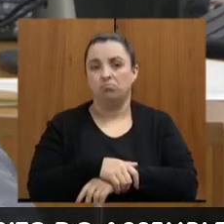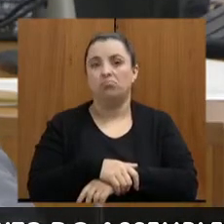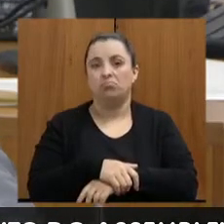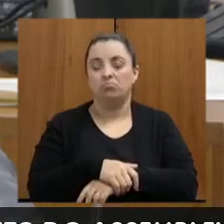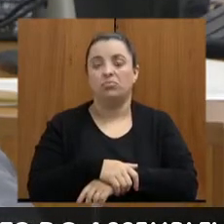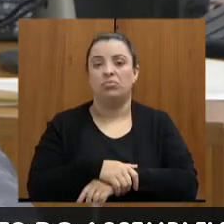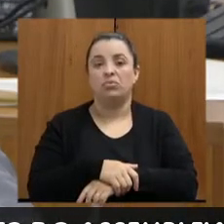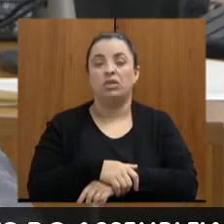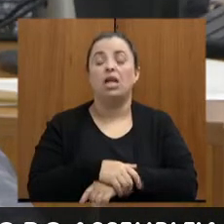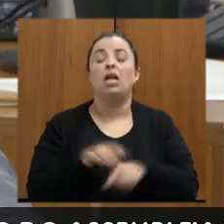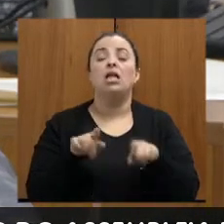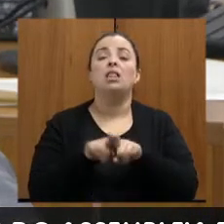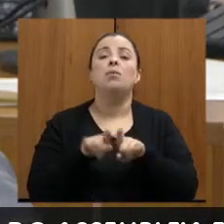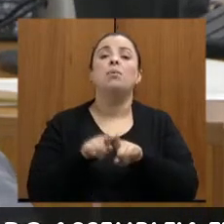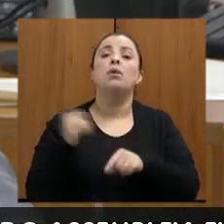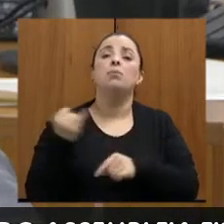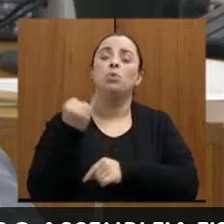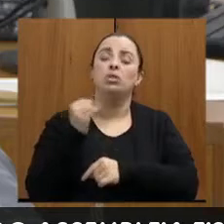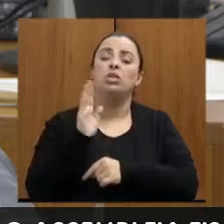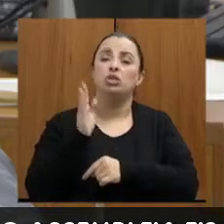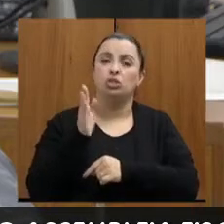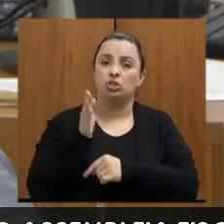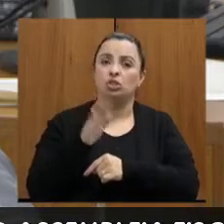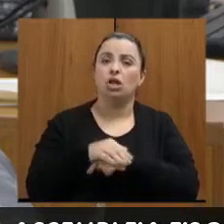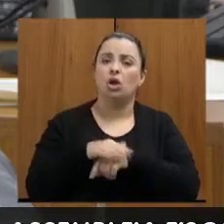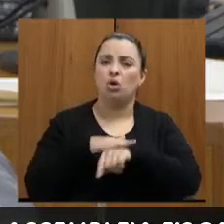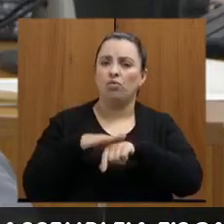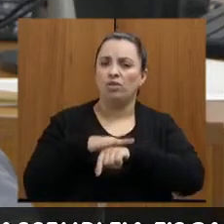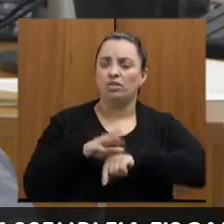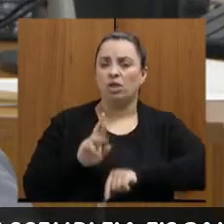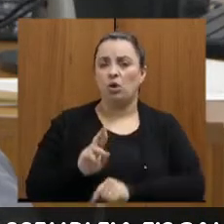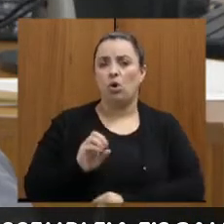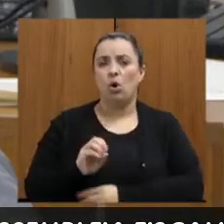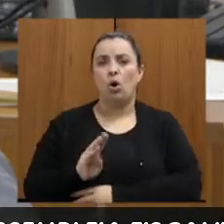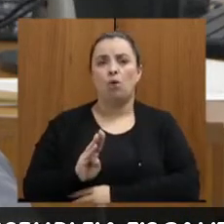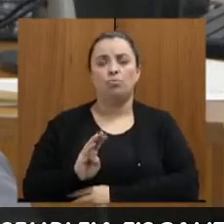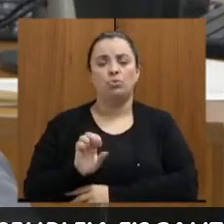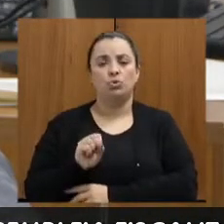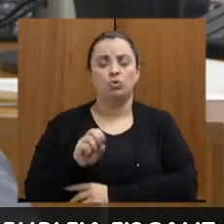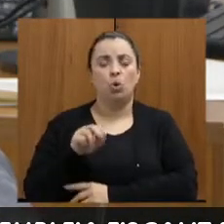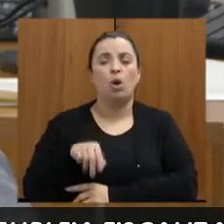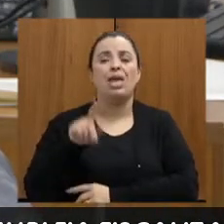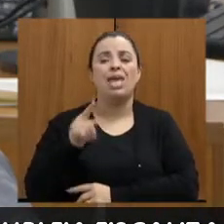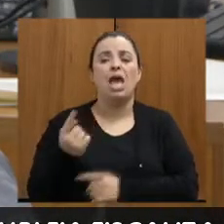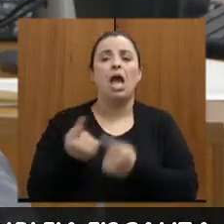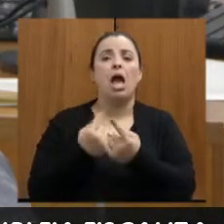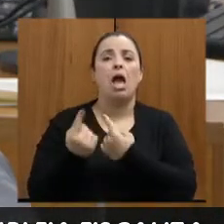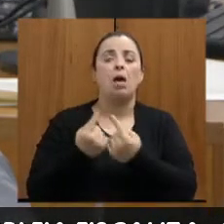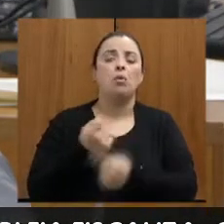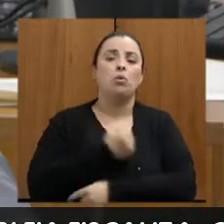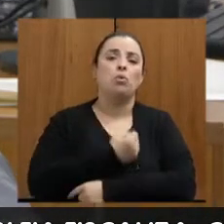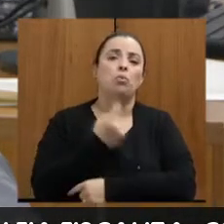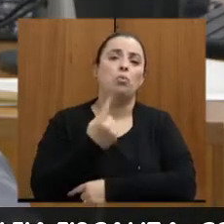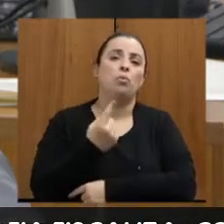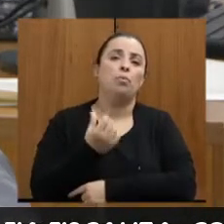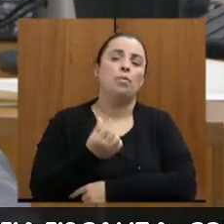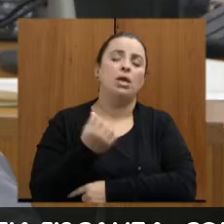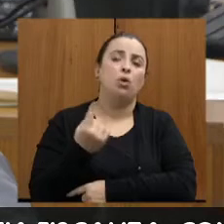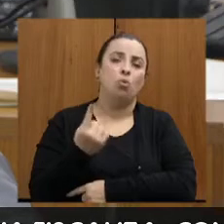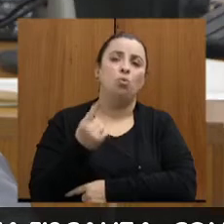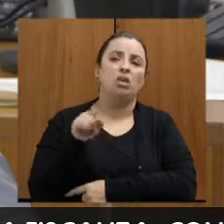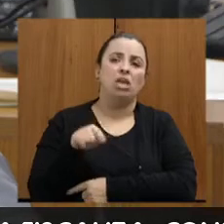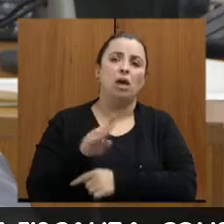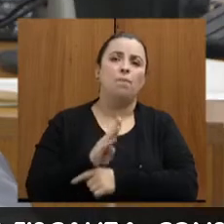tem uma importante que até já falei também que eu não sou Robson lá Dr é um 61 é de Buritizeiro até São Romão